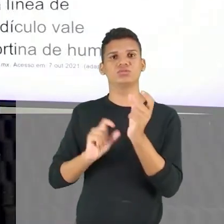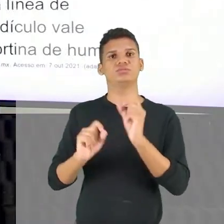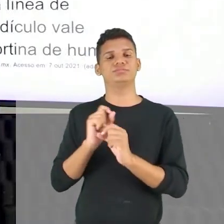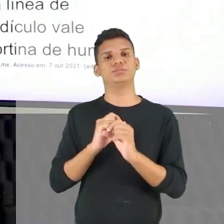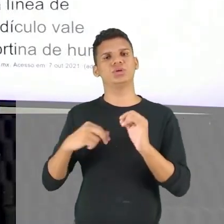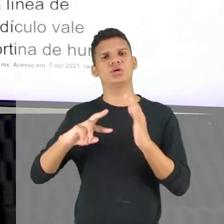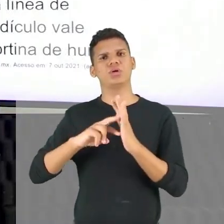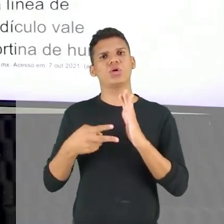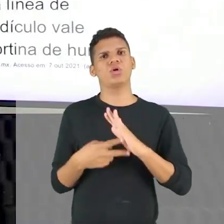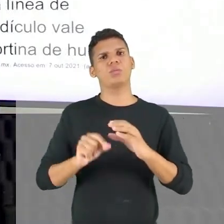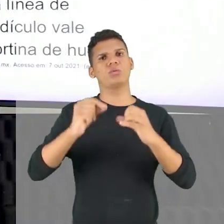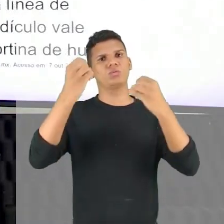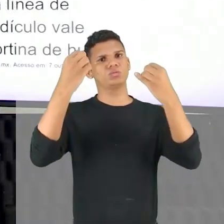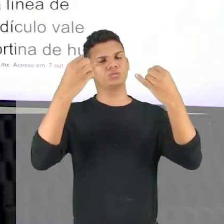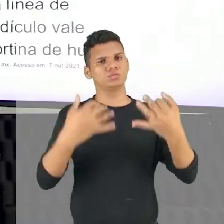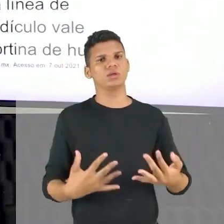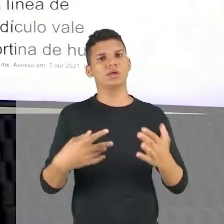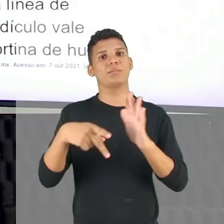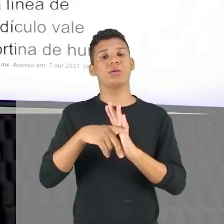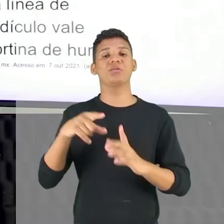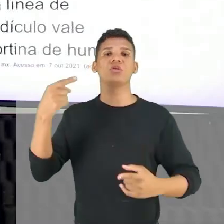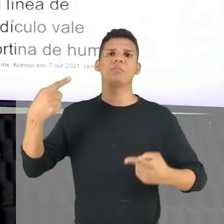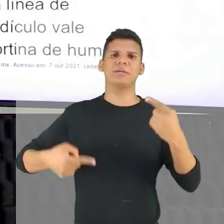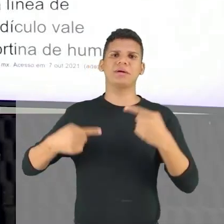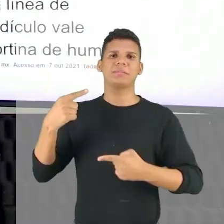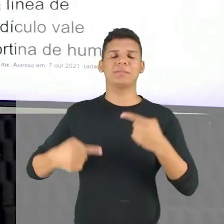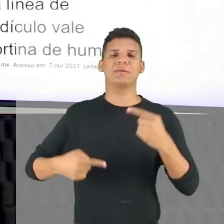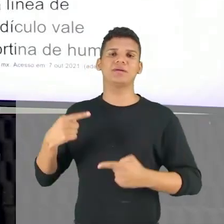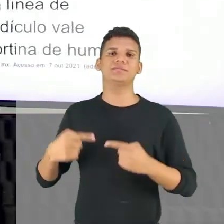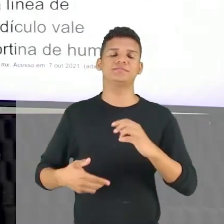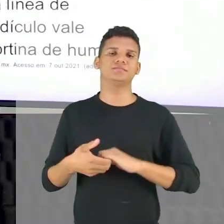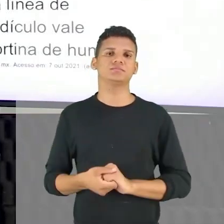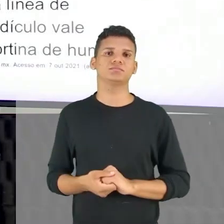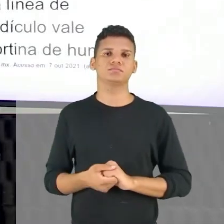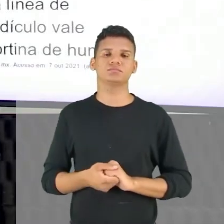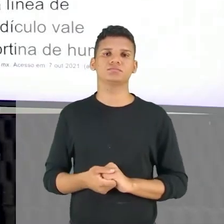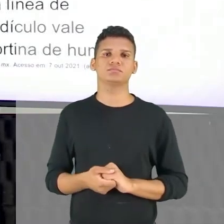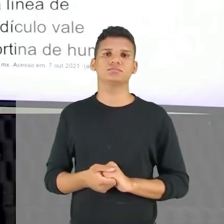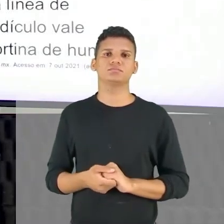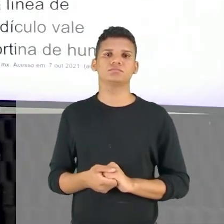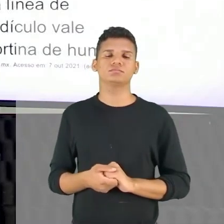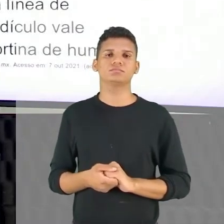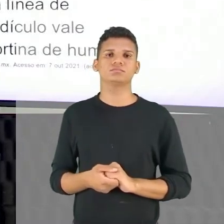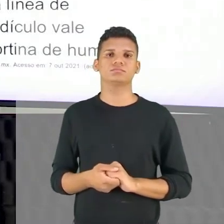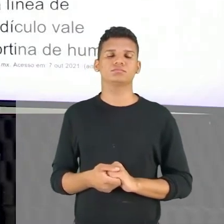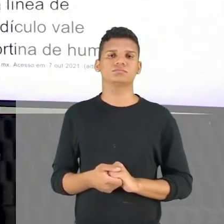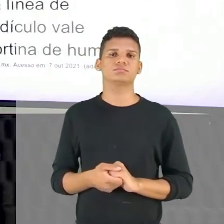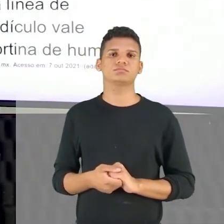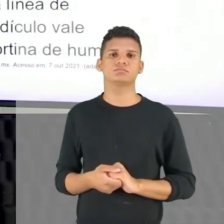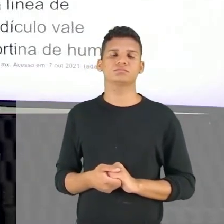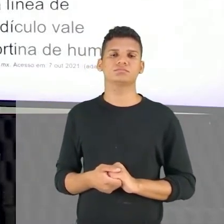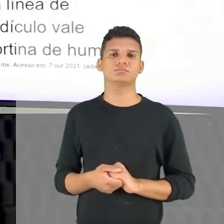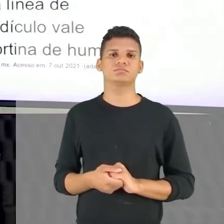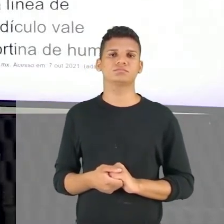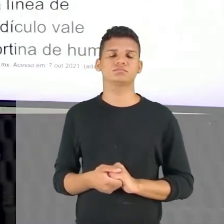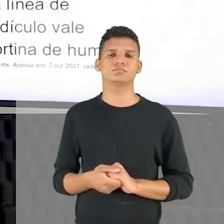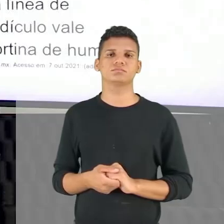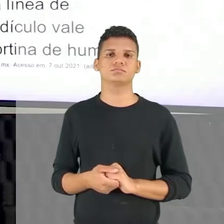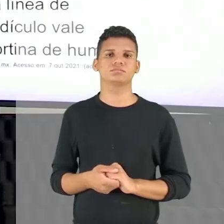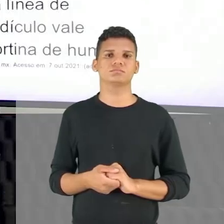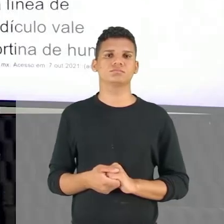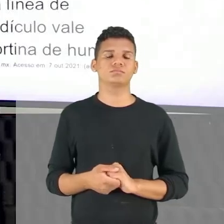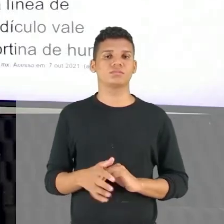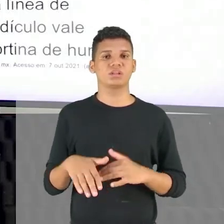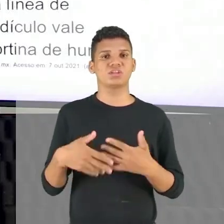de discurso, incidir o debate. O ridículo vale a pena se com ele se logra uma cortina de humo. Então,